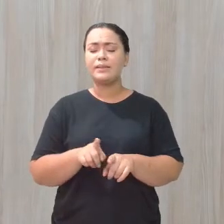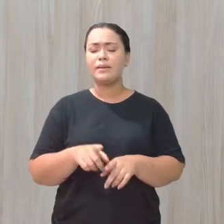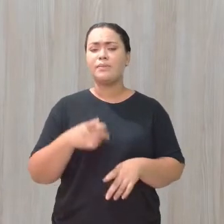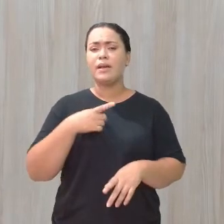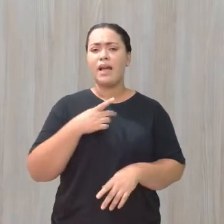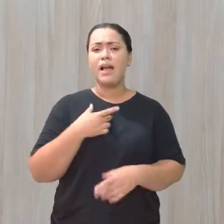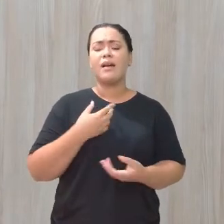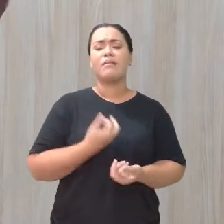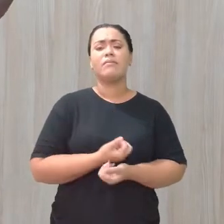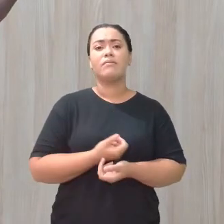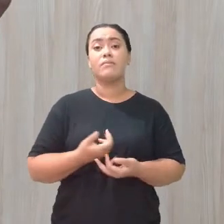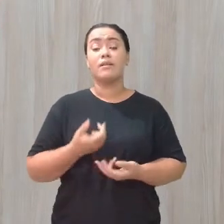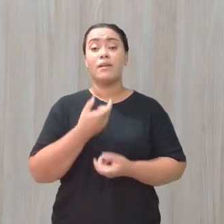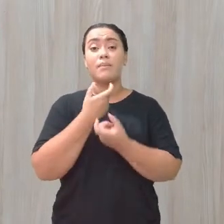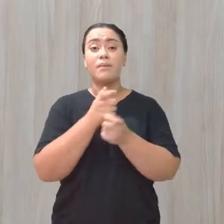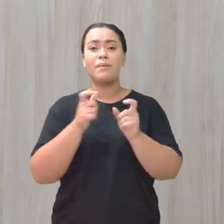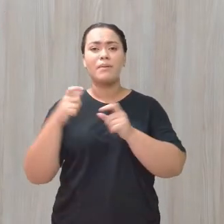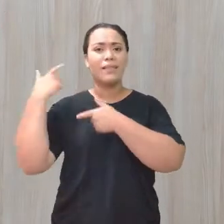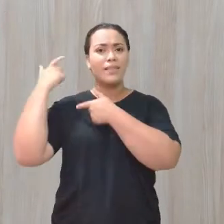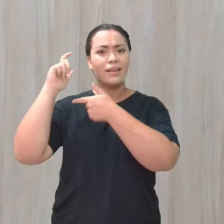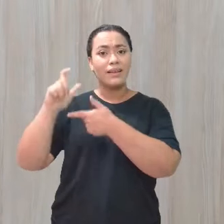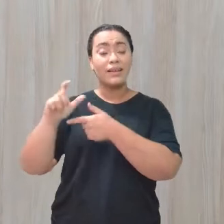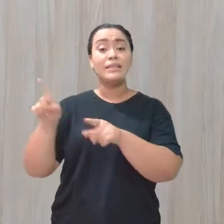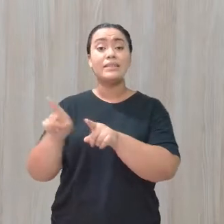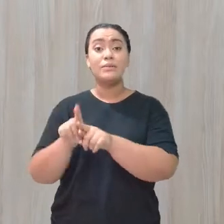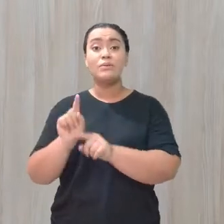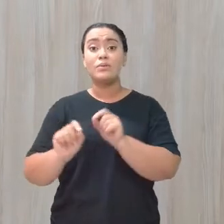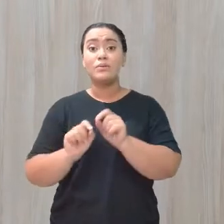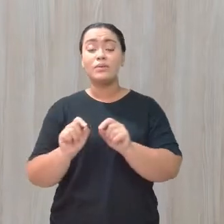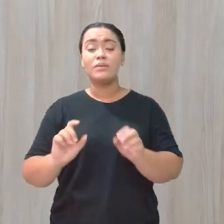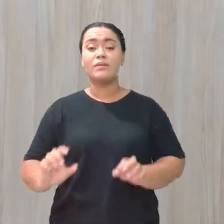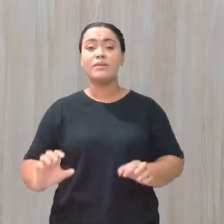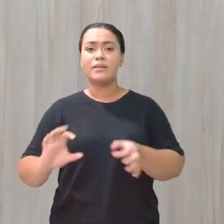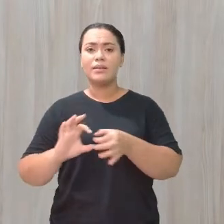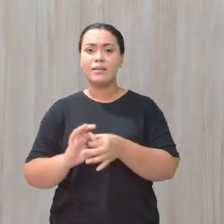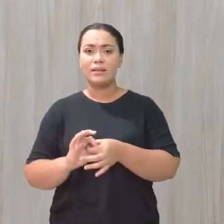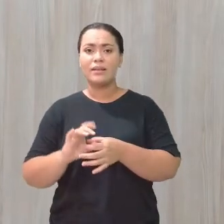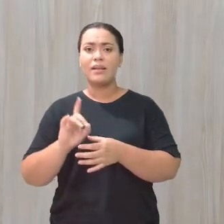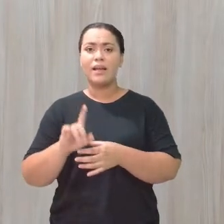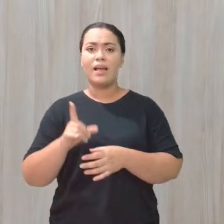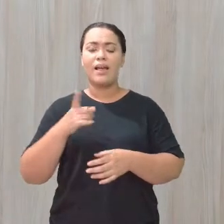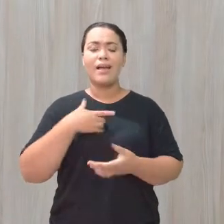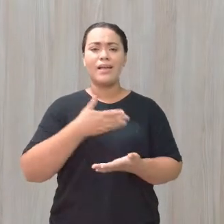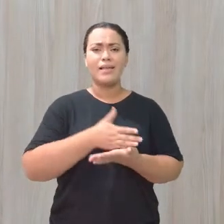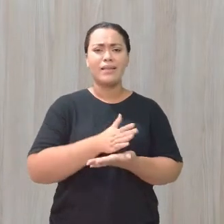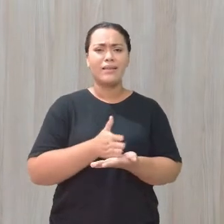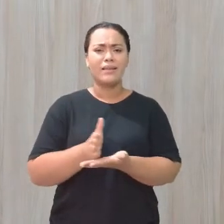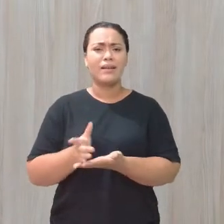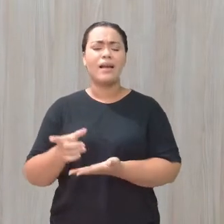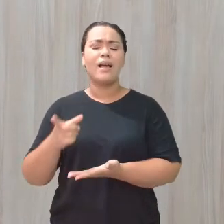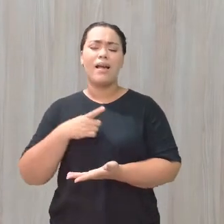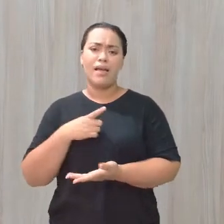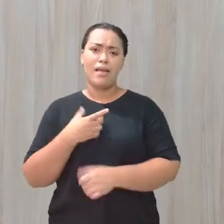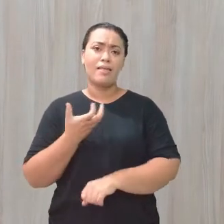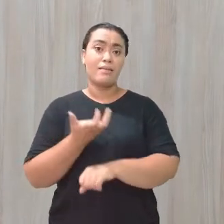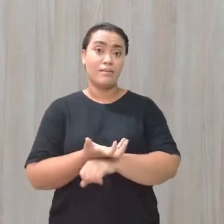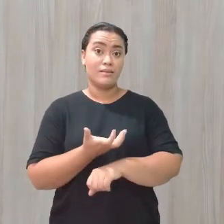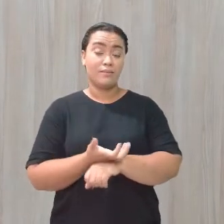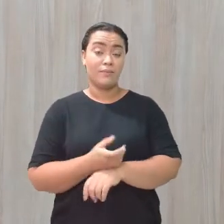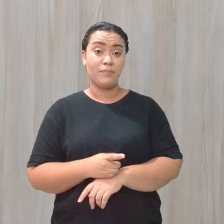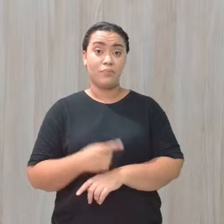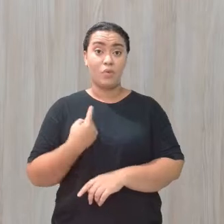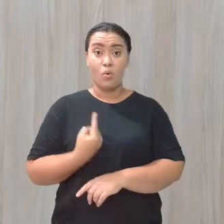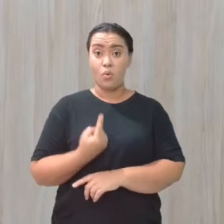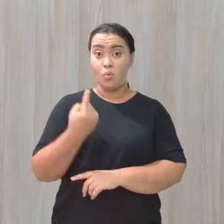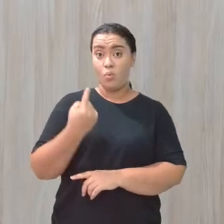ditados populares, mas a gente fez um link, fizemos a nossa aula interdisciplinar. O que é isso, professora? É quando a gente tem